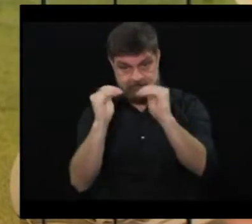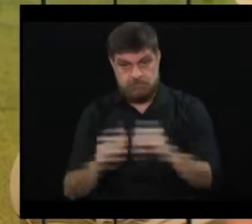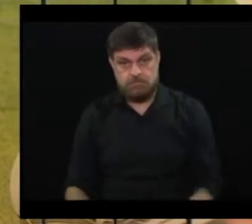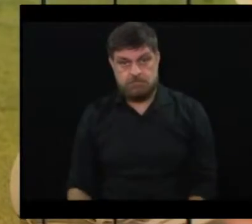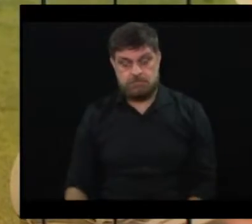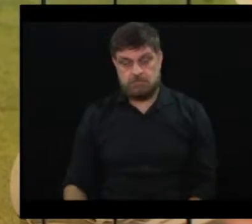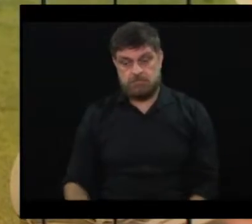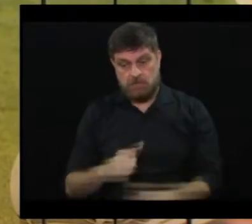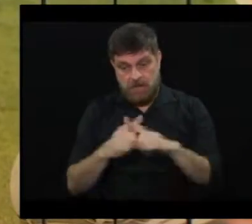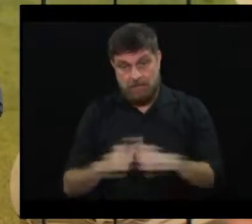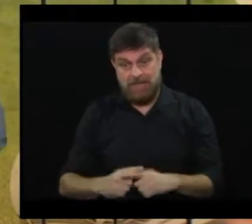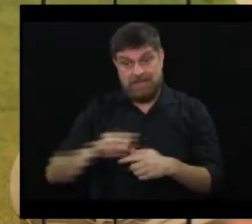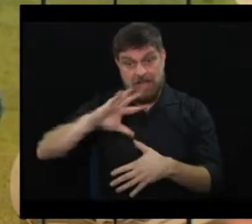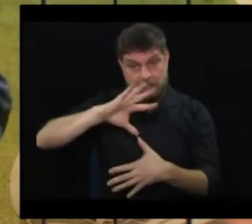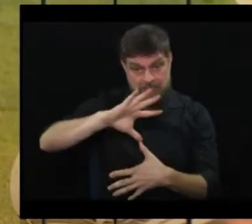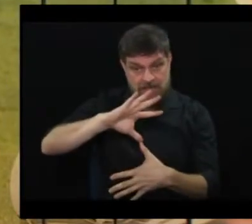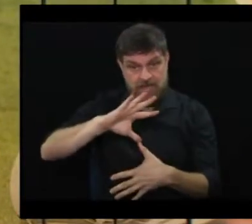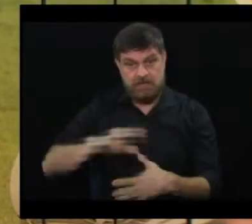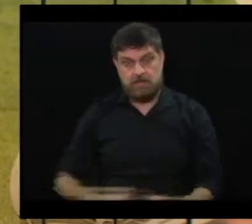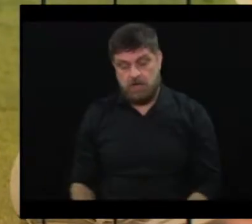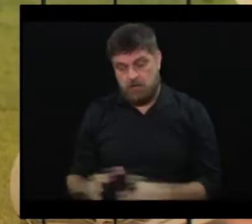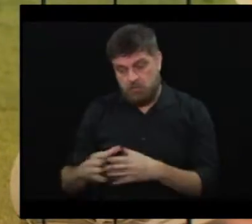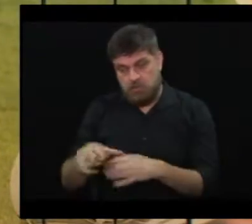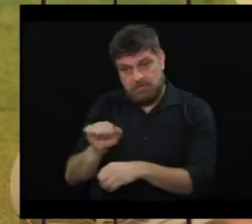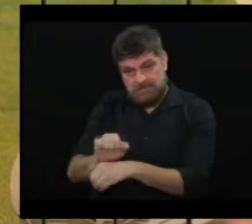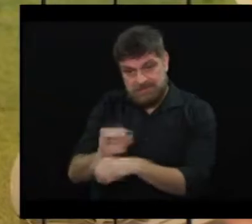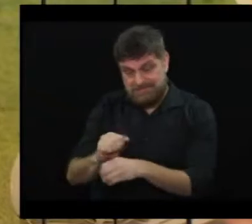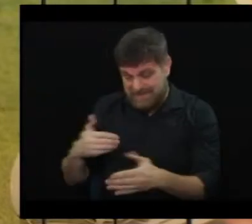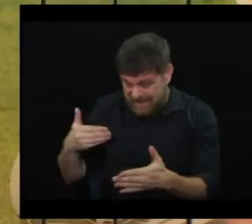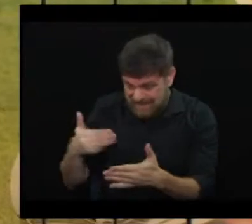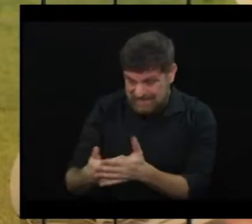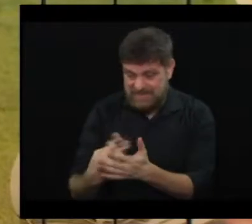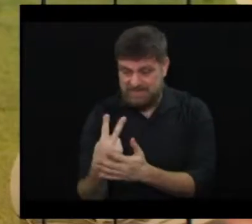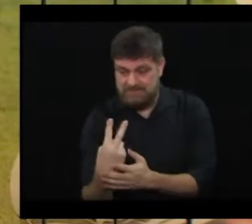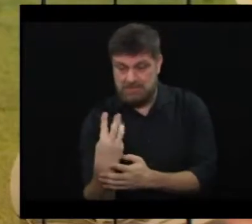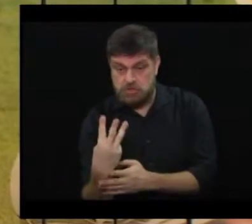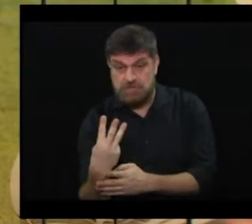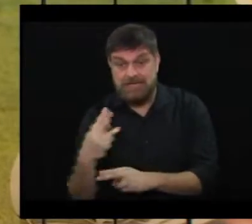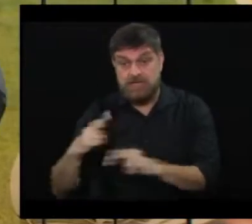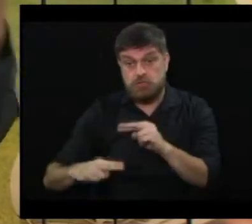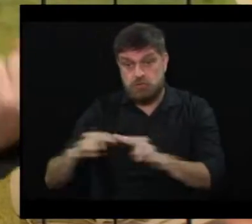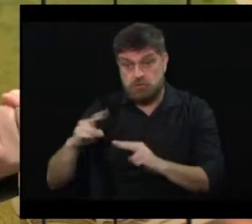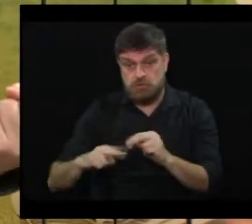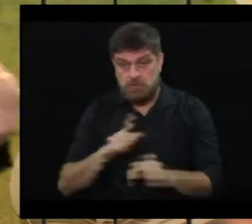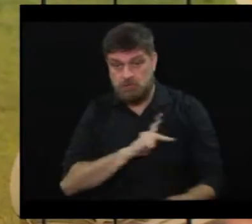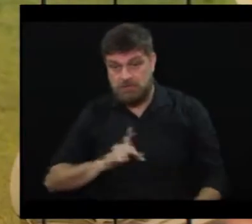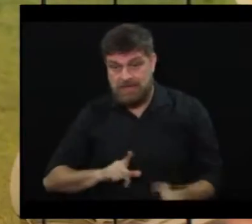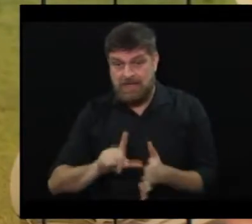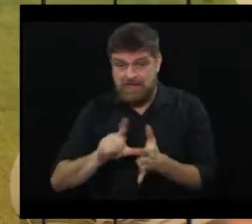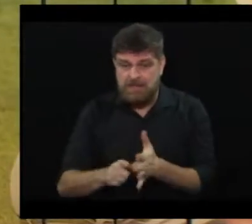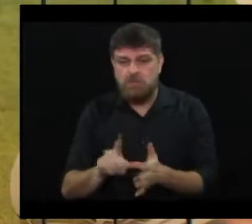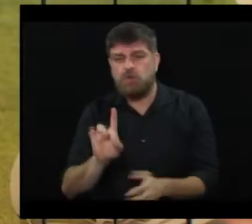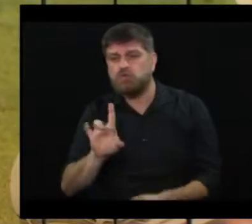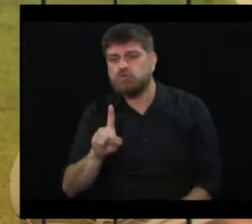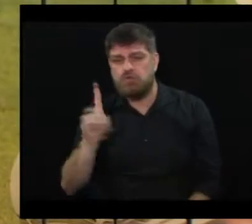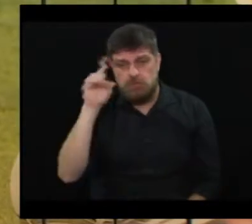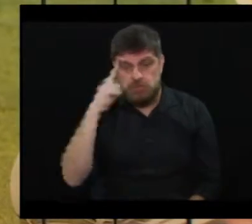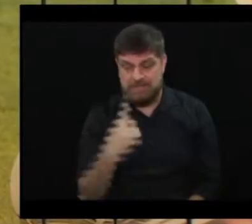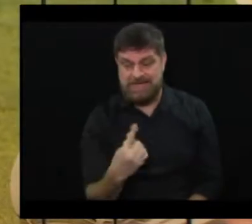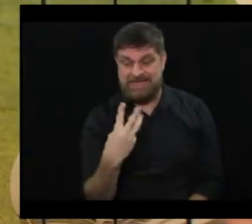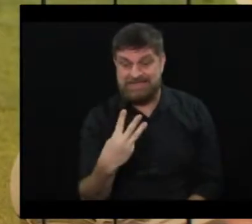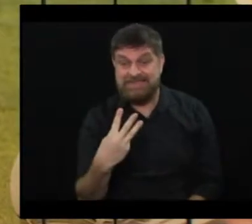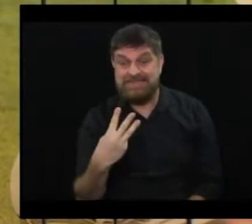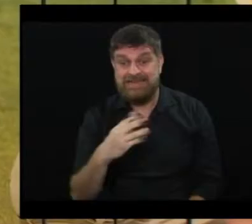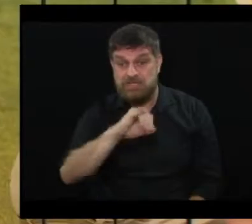América, a equipe ganha folga até o dia 23 de junho. Próximo jogo é só no dia 13 de